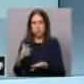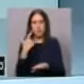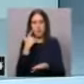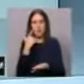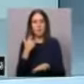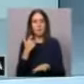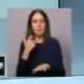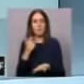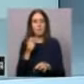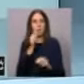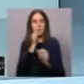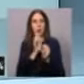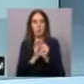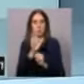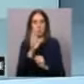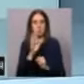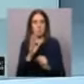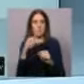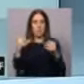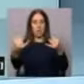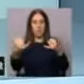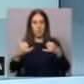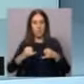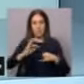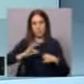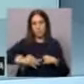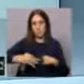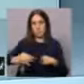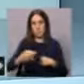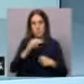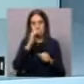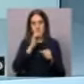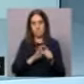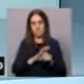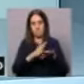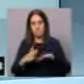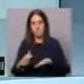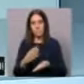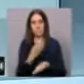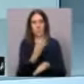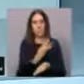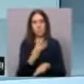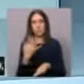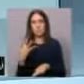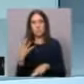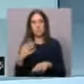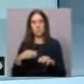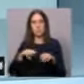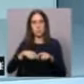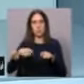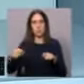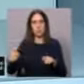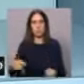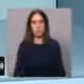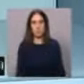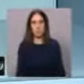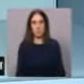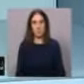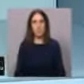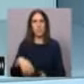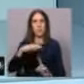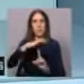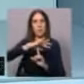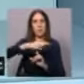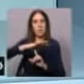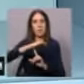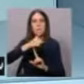costa ocidental durante o fim de semana com ondas de 4 a 5 metros. Olhando para a imagem de satélite do infravermelho, que nos permite